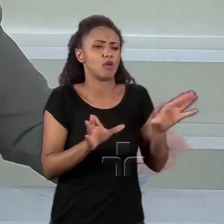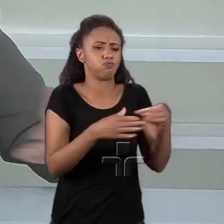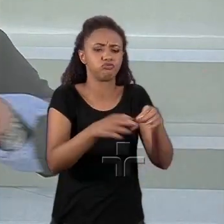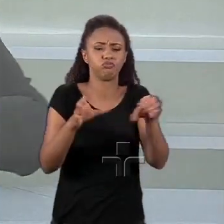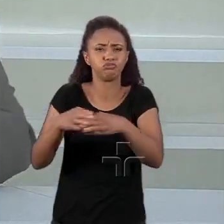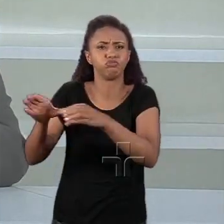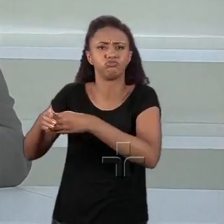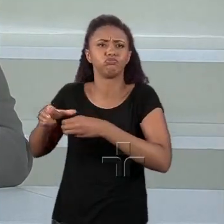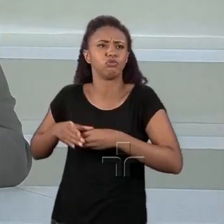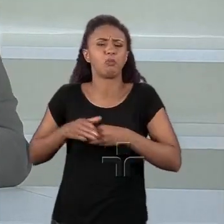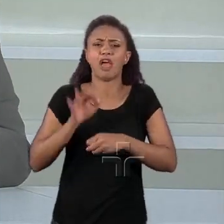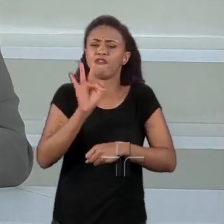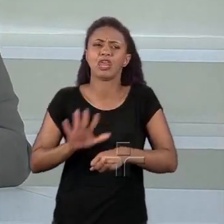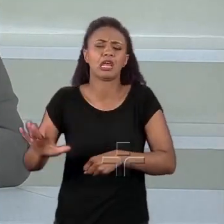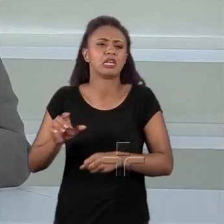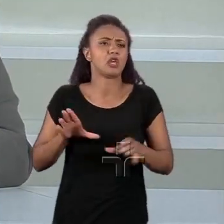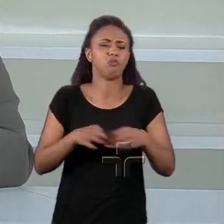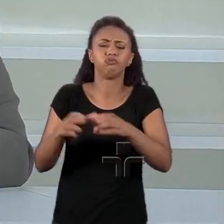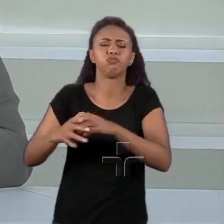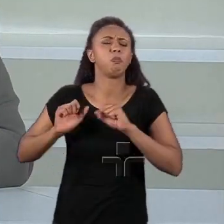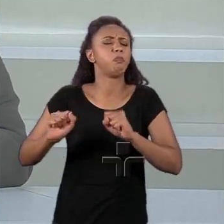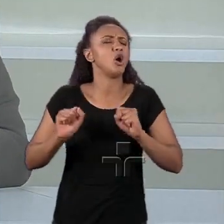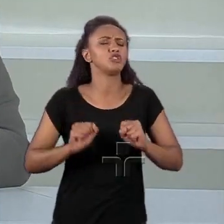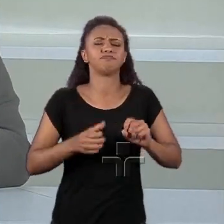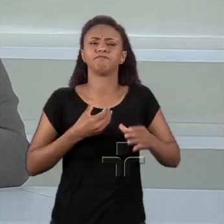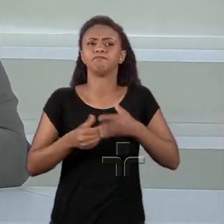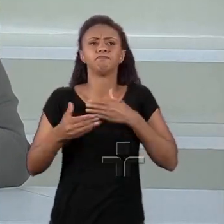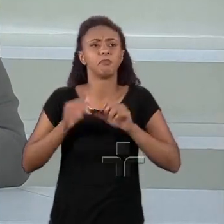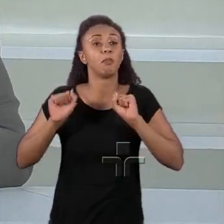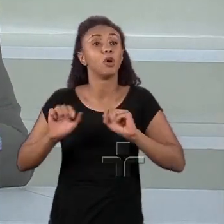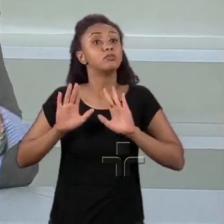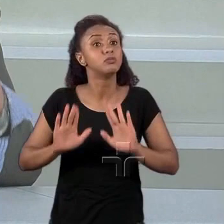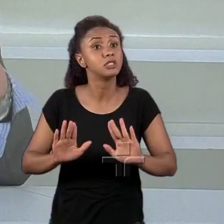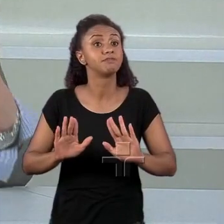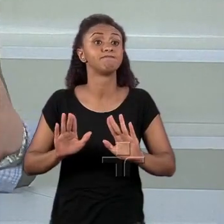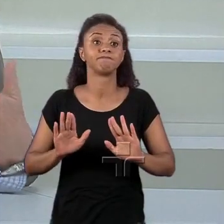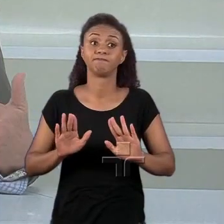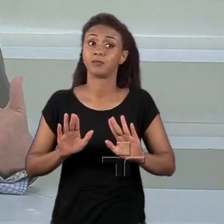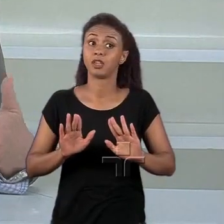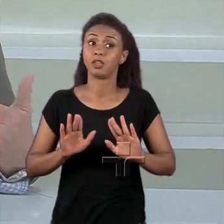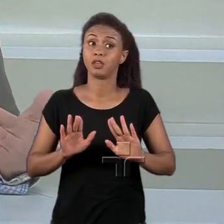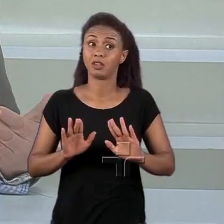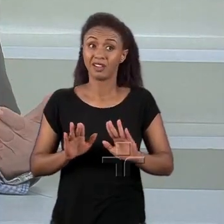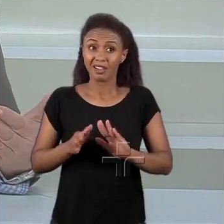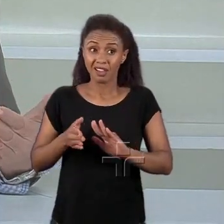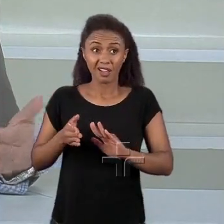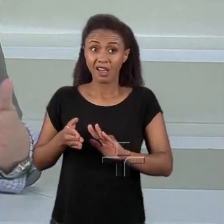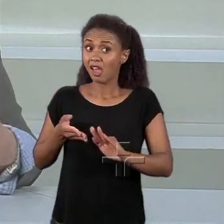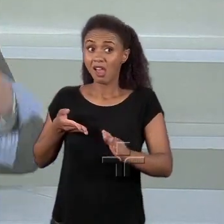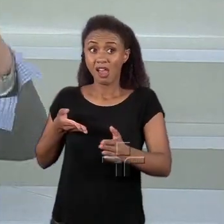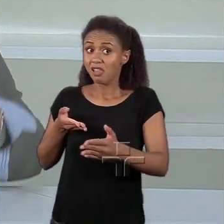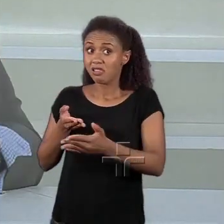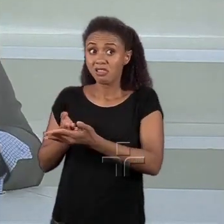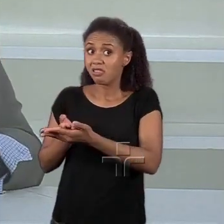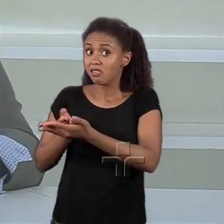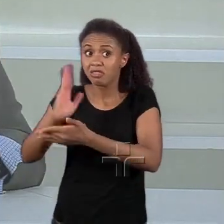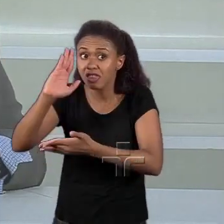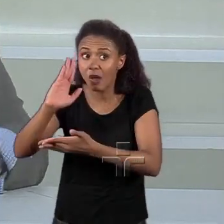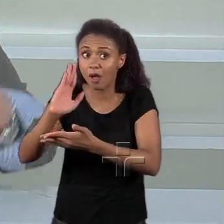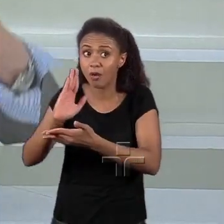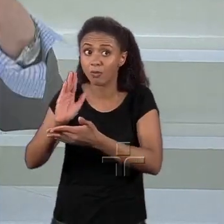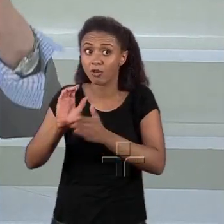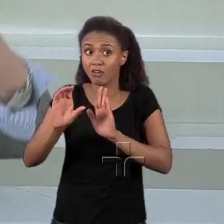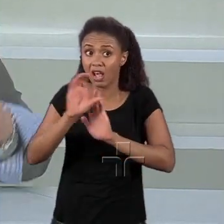federações partidárias, qualquer coisa, pode acontecer isso. Agora, não ter aprovado cláusula de barreira foi um